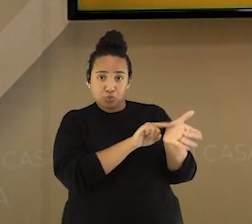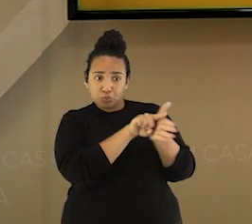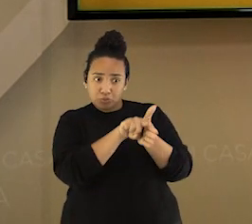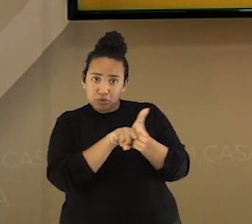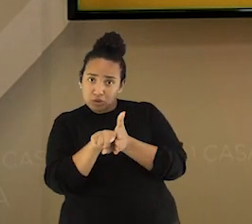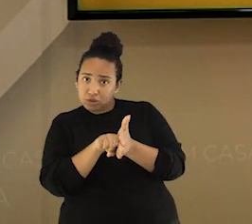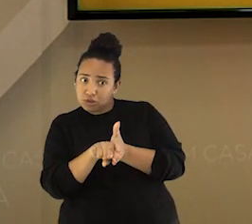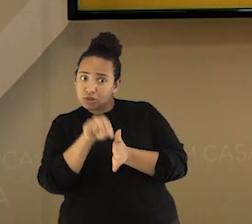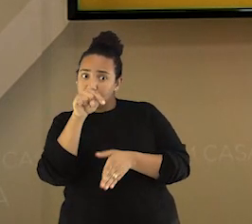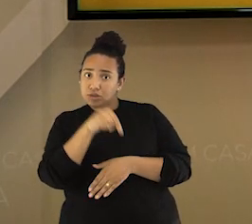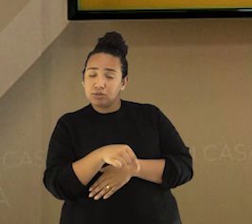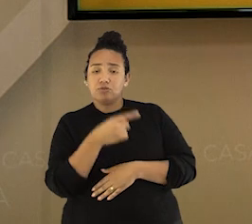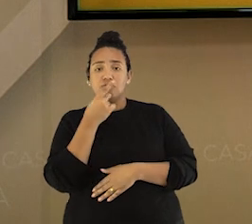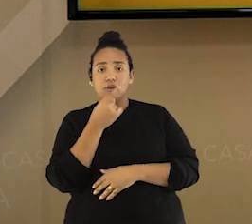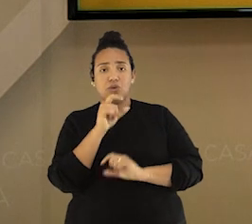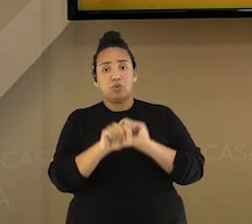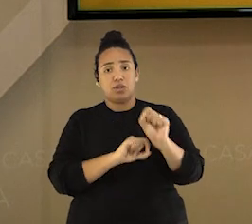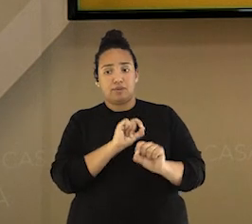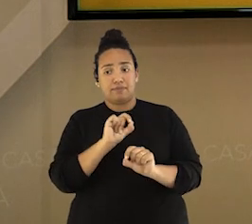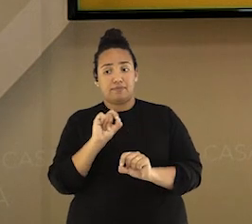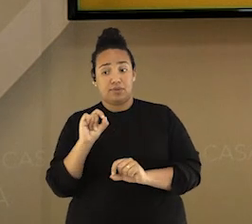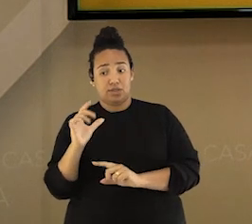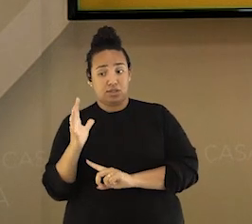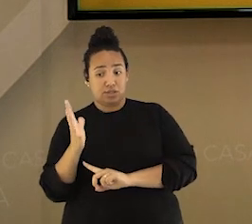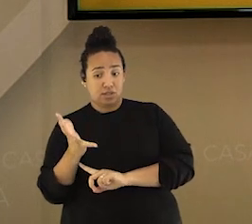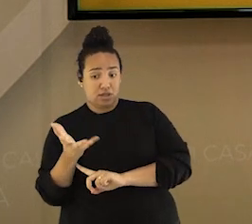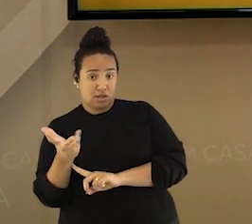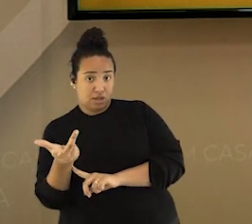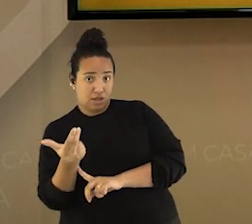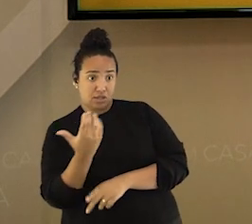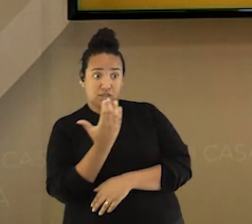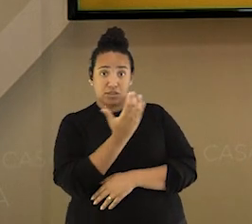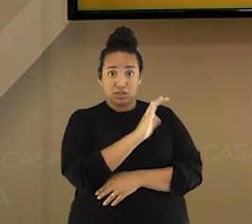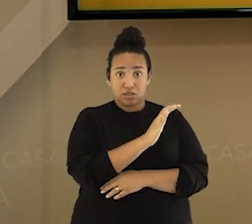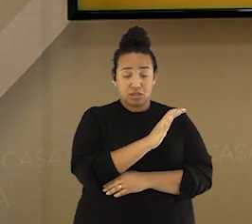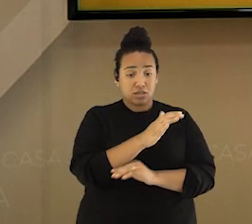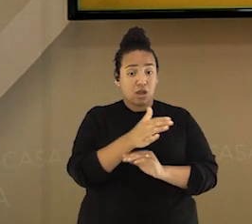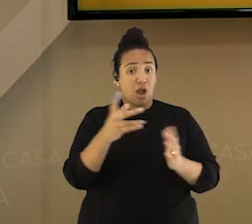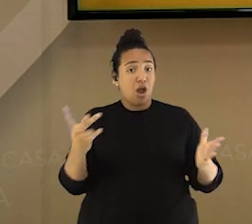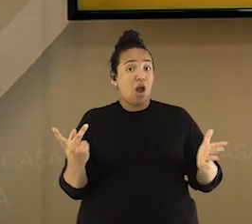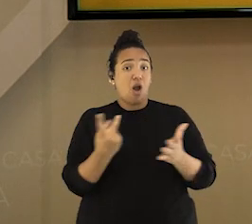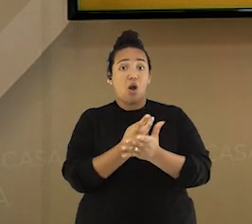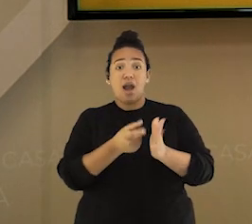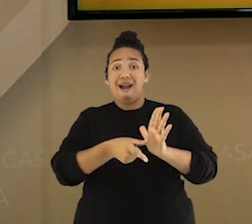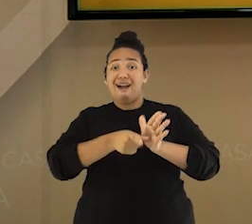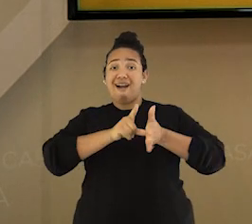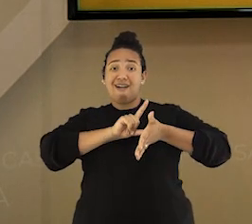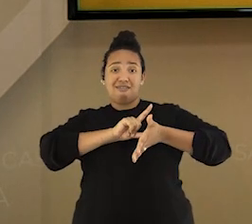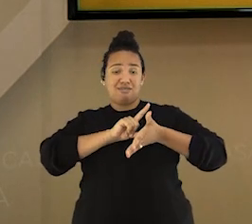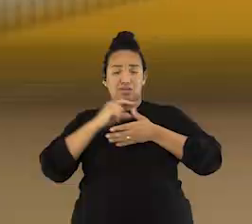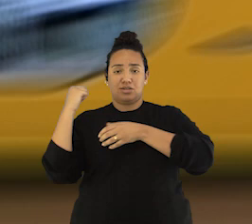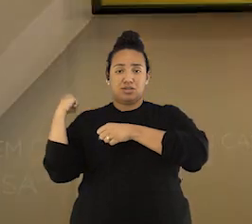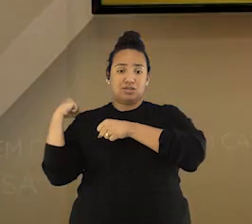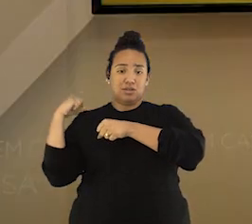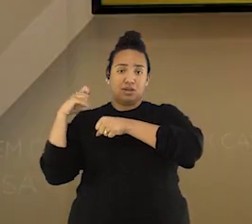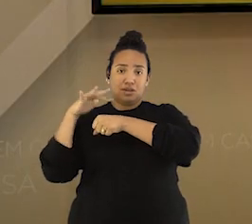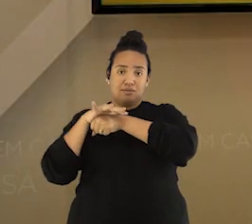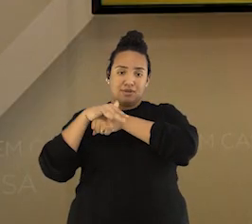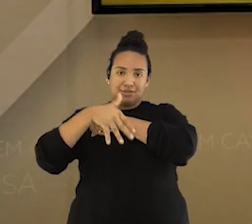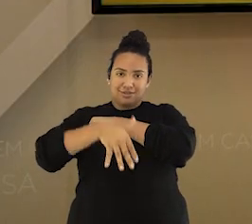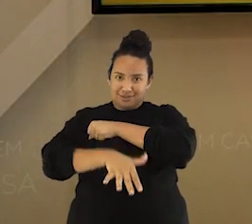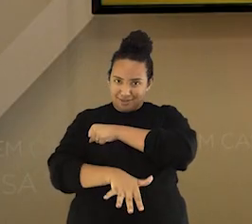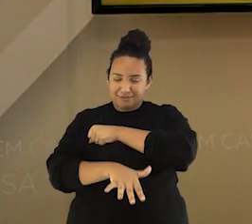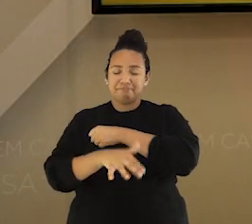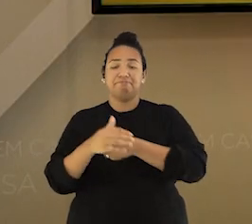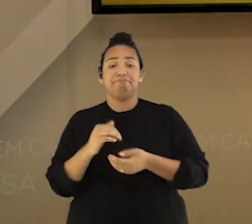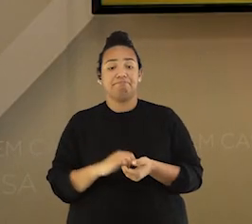a arte e a ciência ocorreu bem antes disso, ainda no período pré-histórico. Nesse